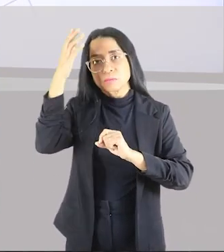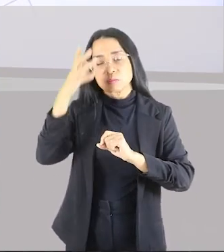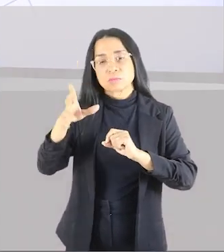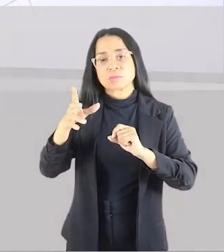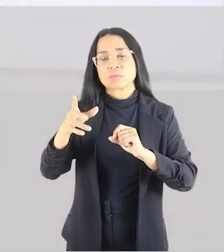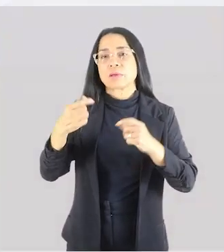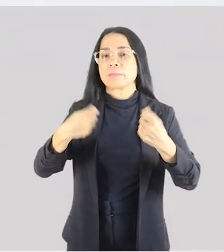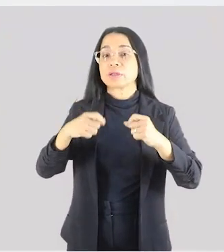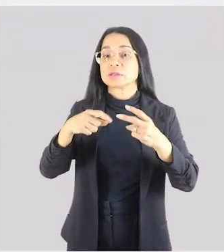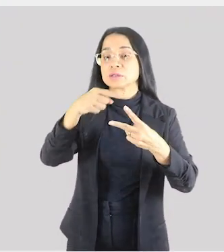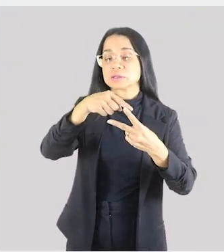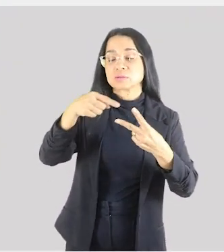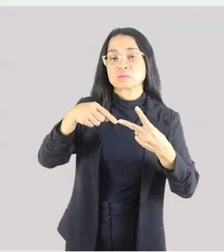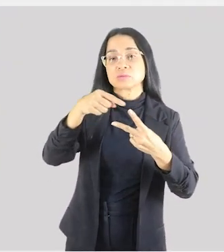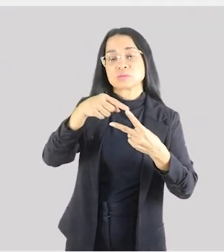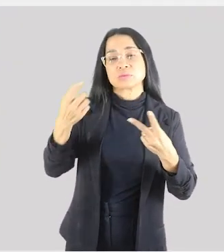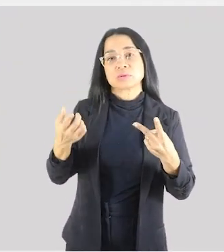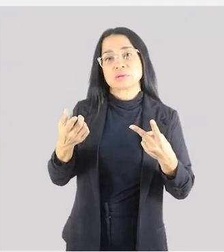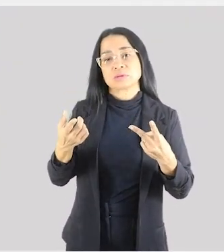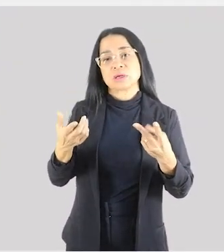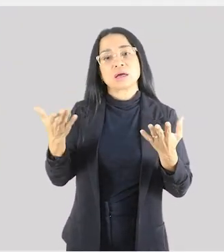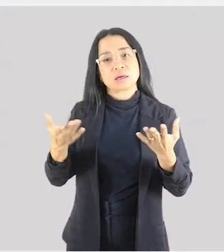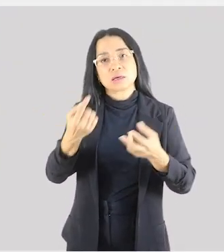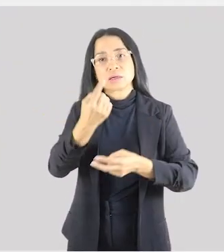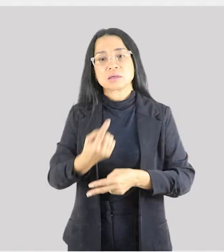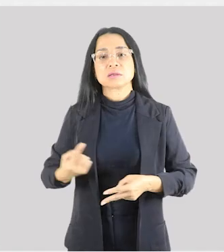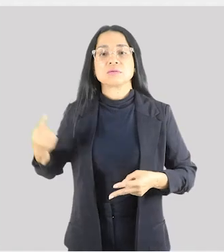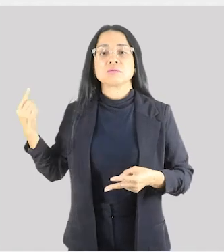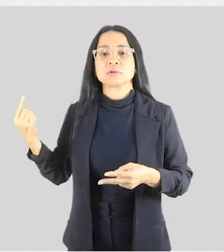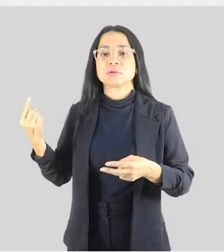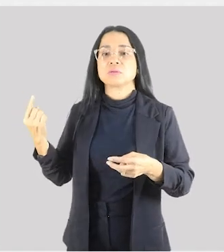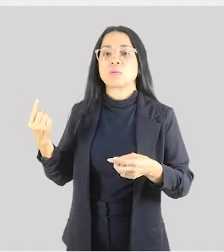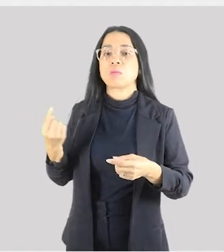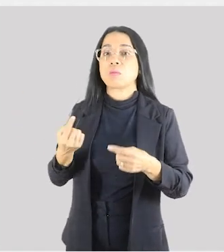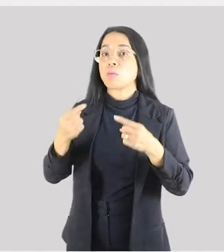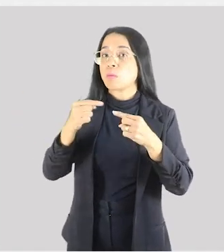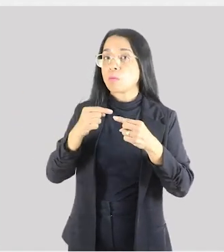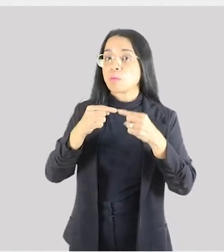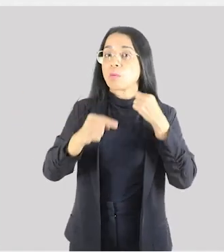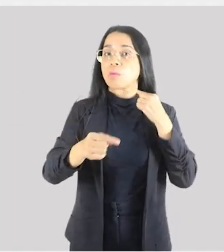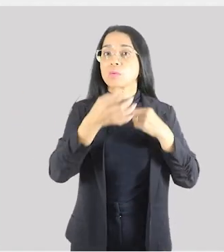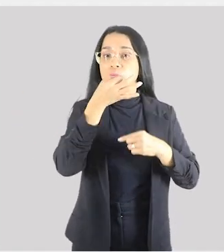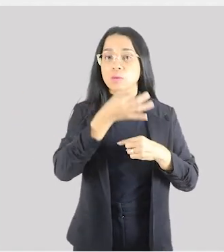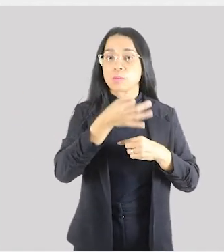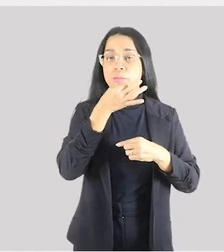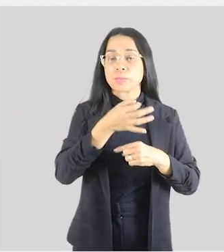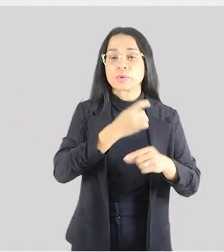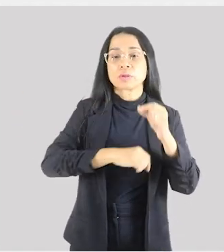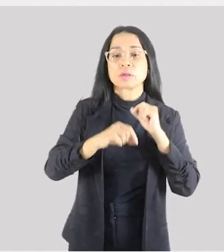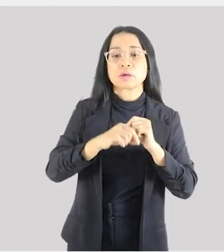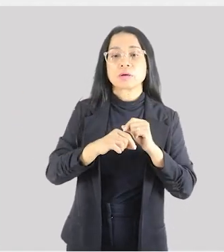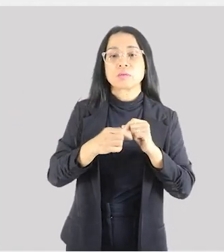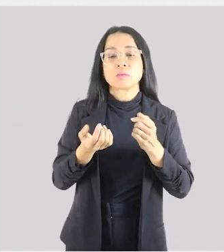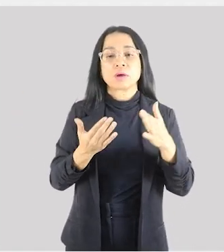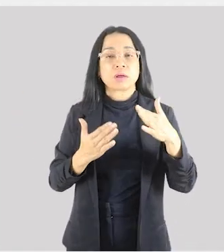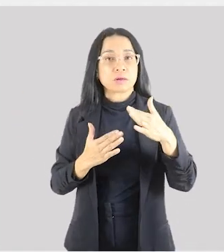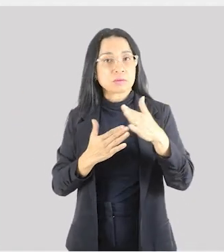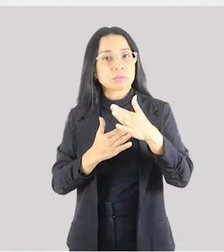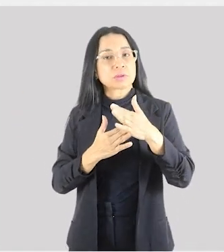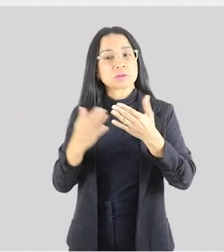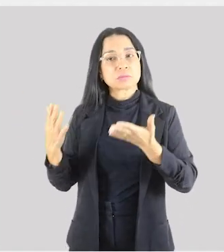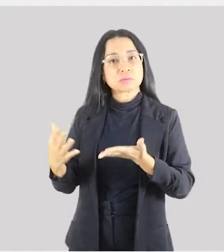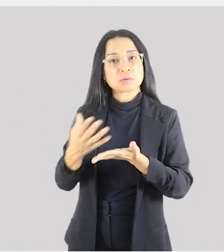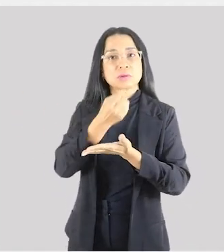aqui a gente lança um contraponto, ou seja, uma contra-argumentação, uma limitação desse resgate cultural. Tudo